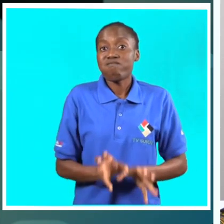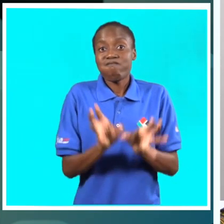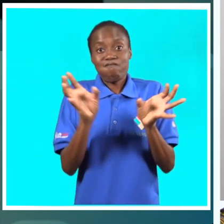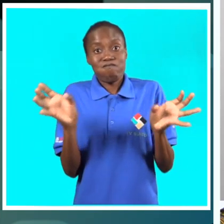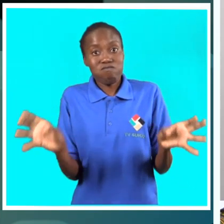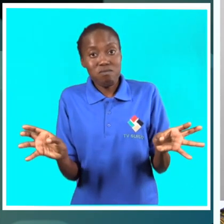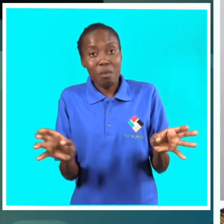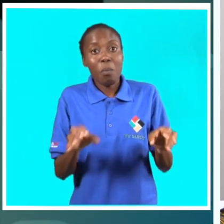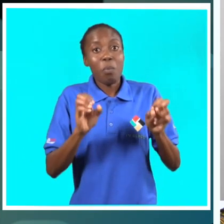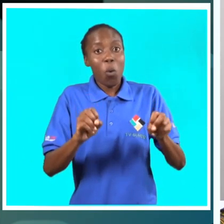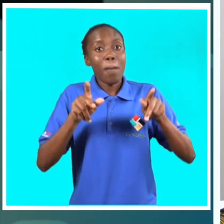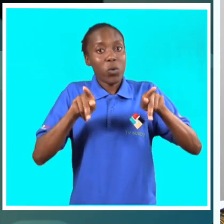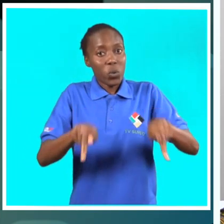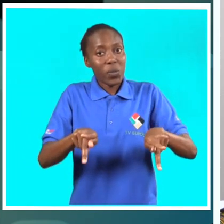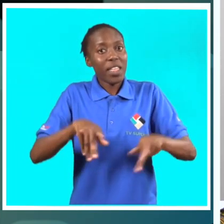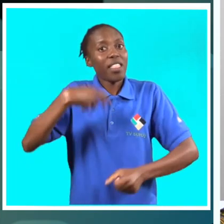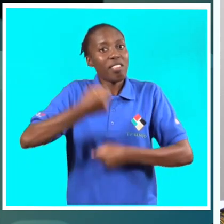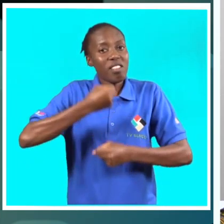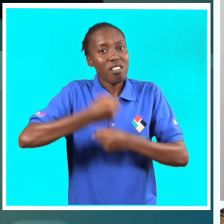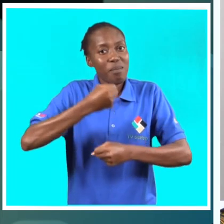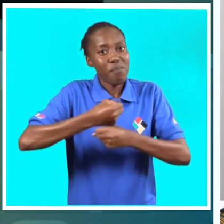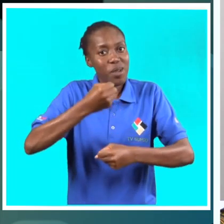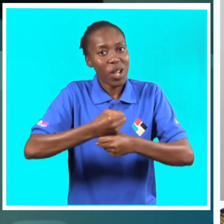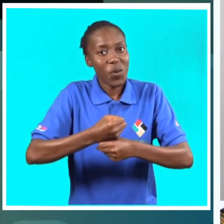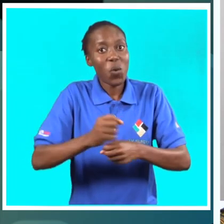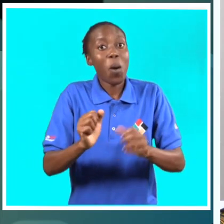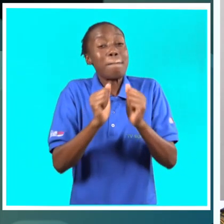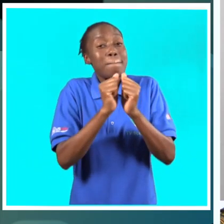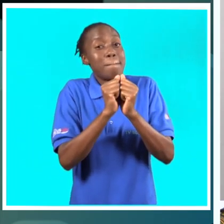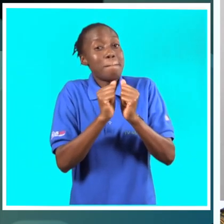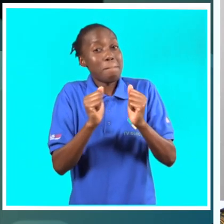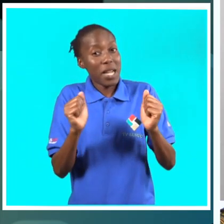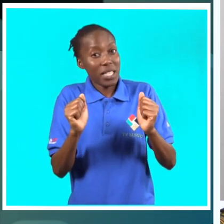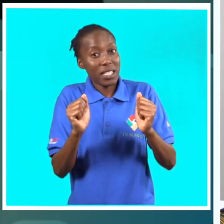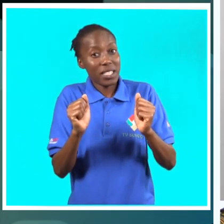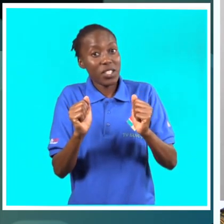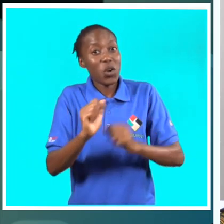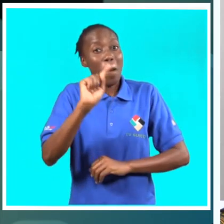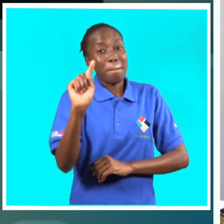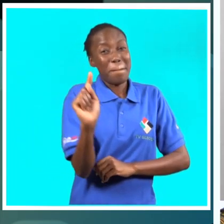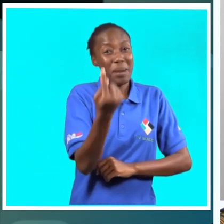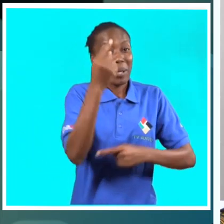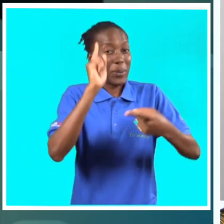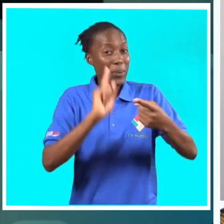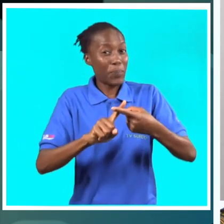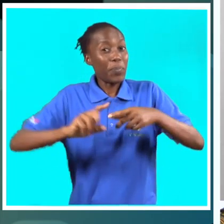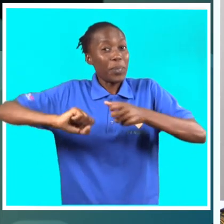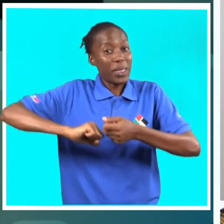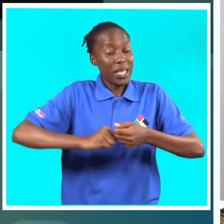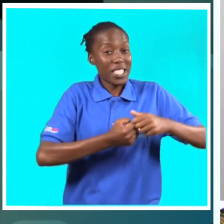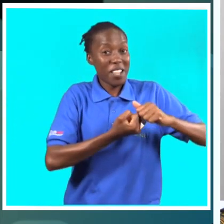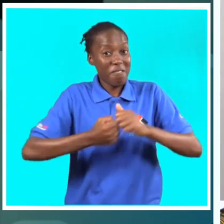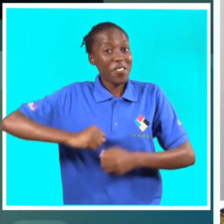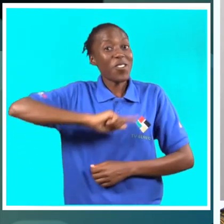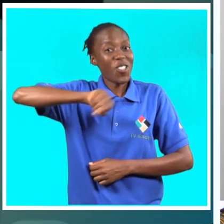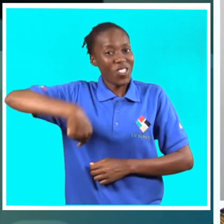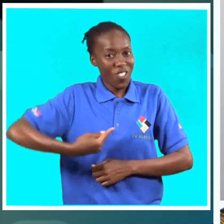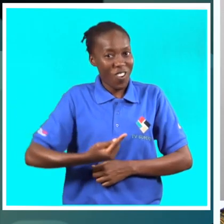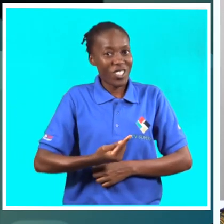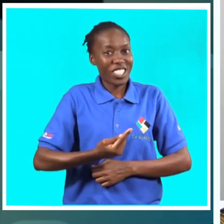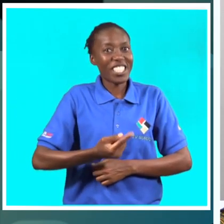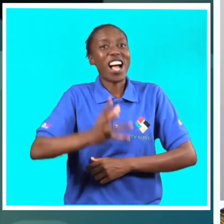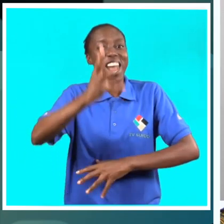de emprego. Mas um dos primeiros desafios que nós temos é nós